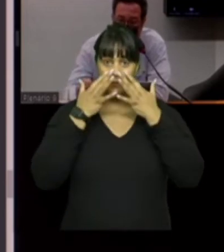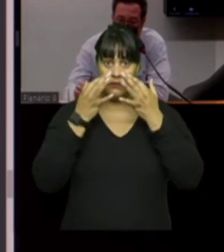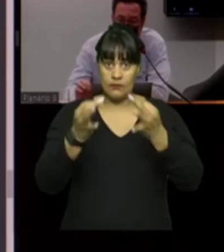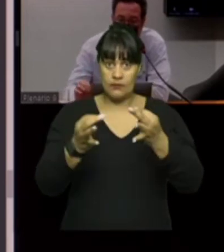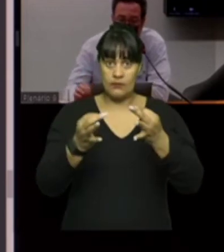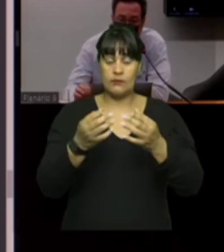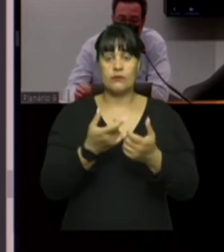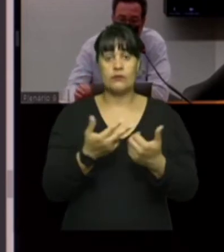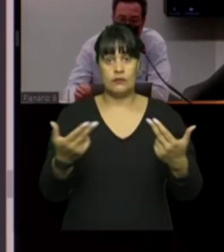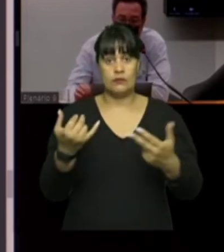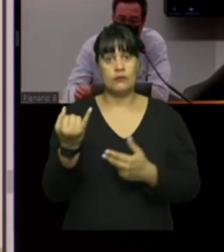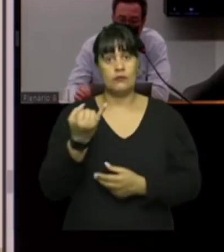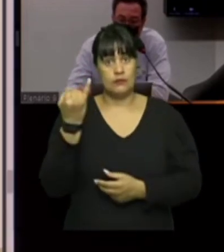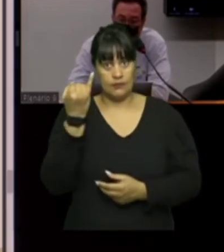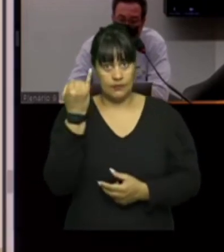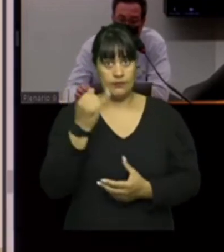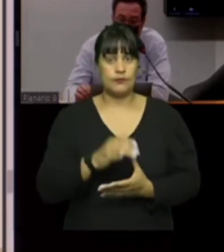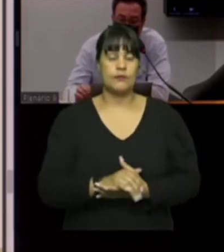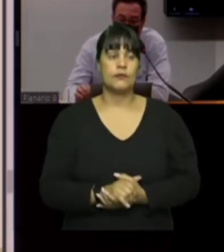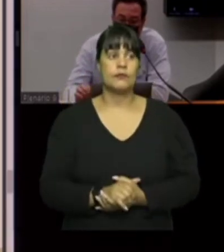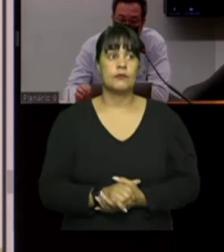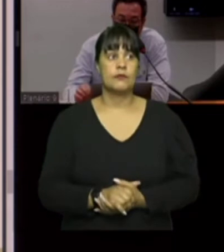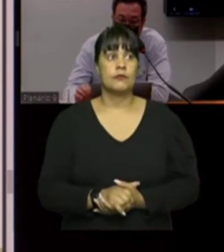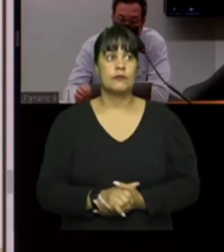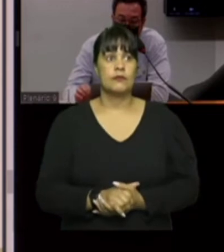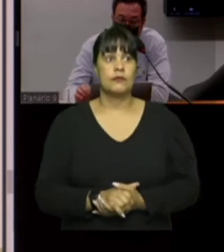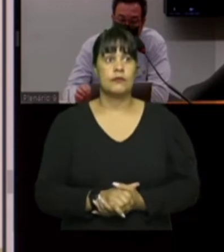bem importante, né? De que